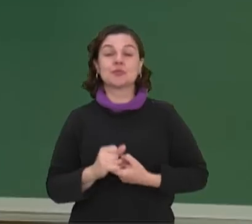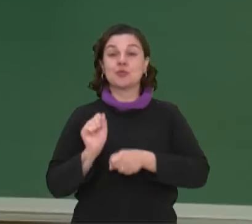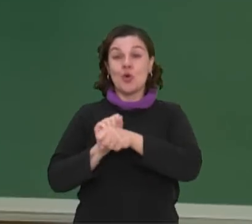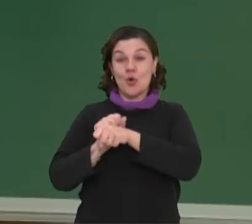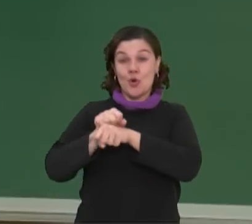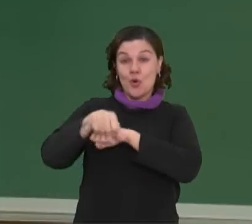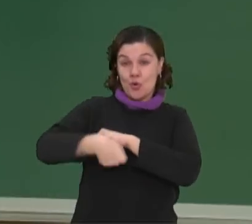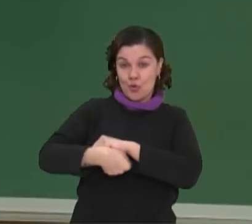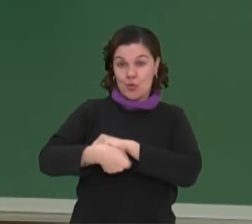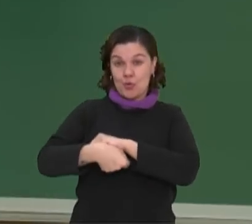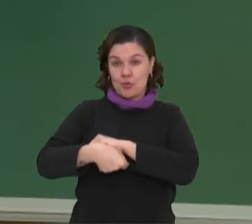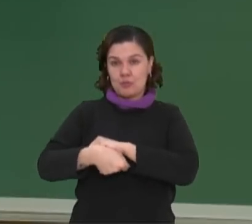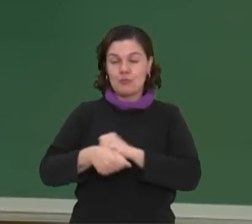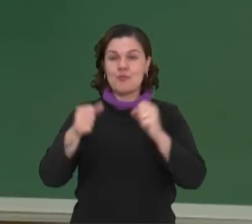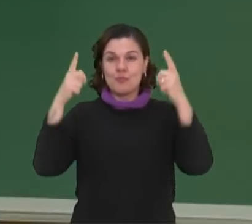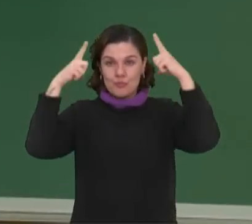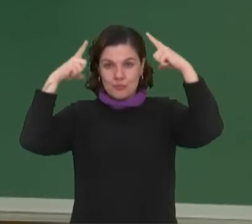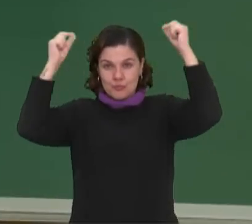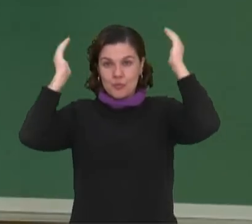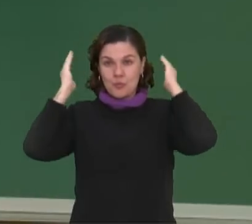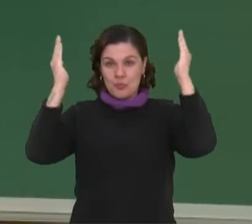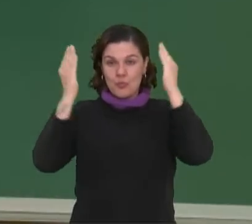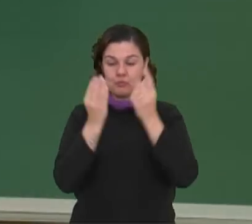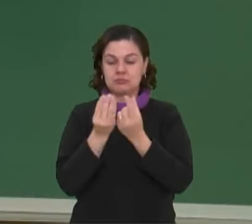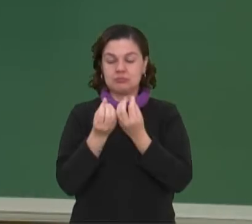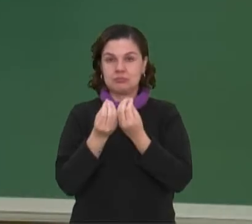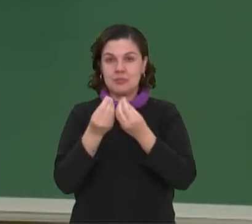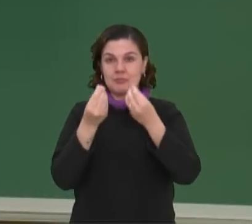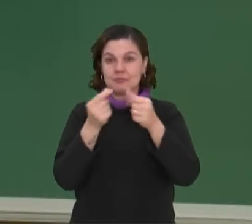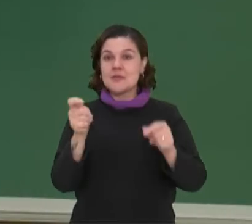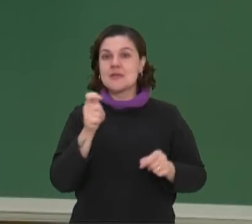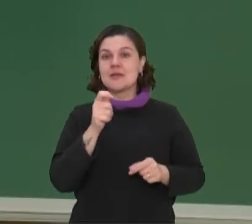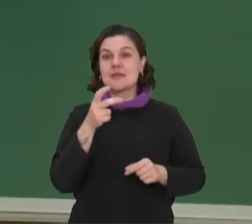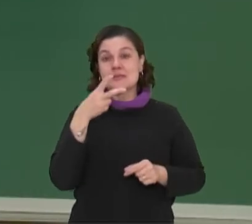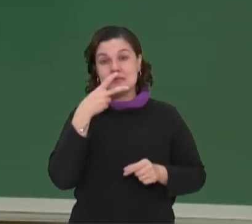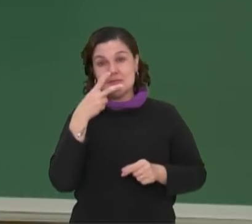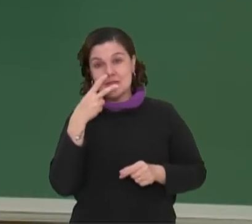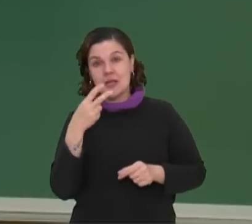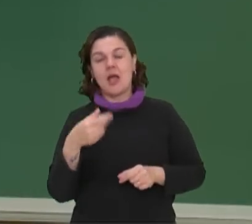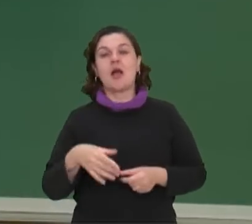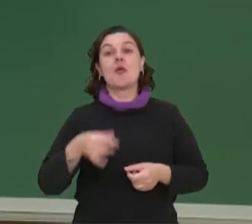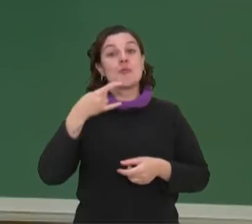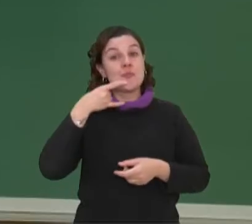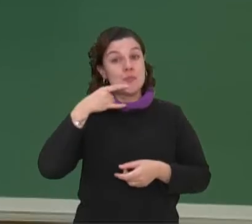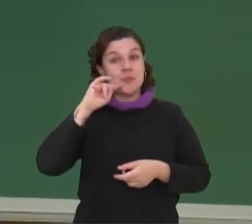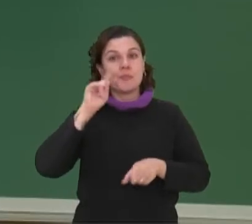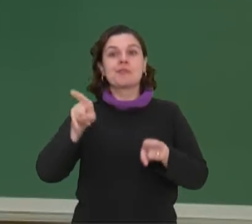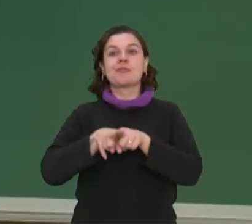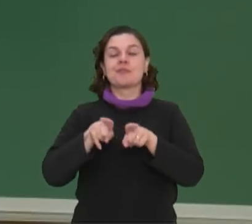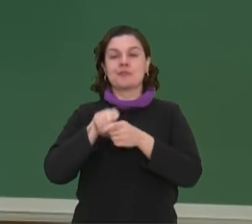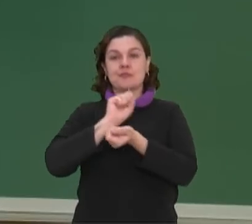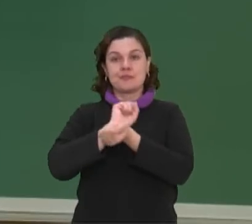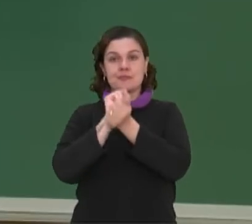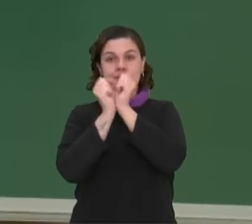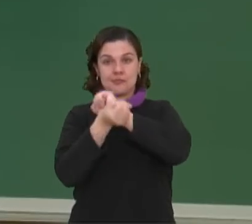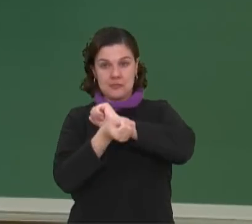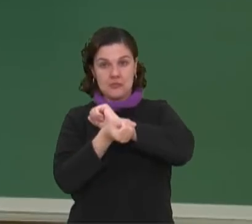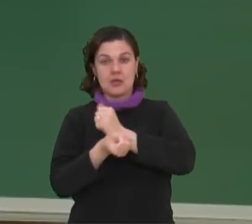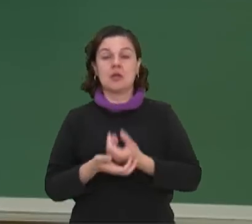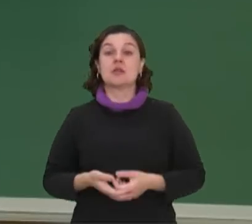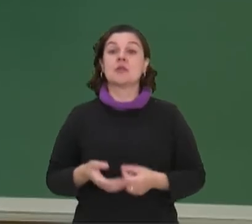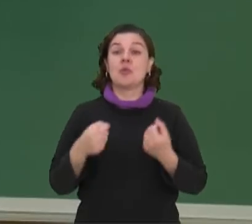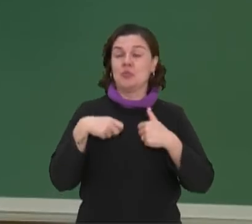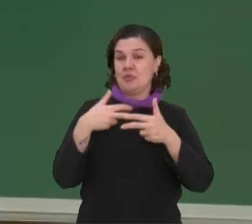couro, jegues, tabaco, aguardente e escravos. Então, muitos produtos que